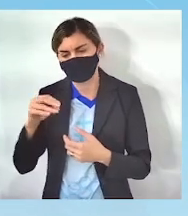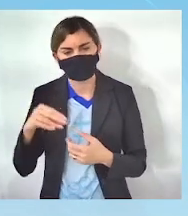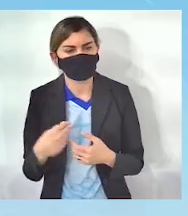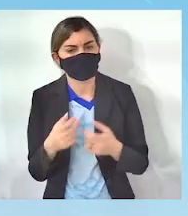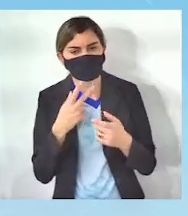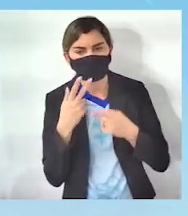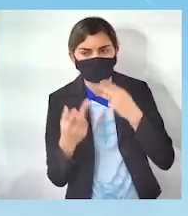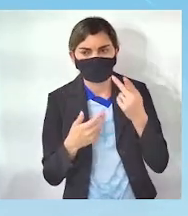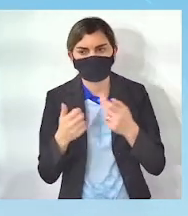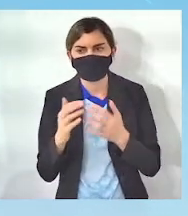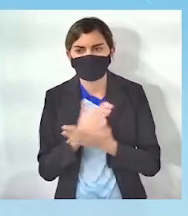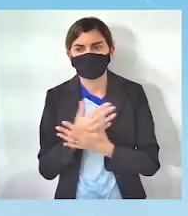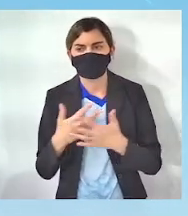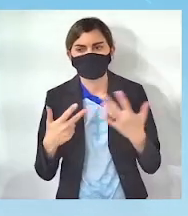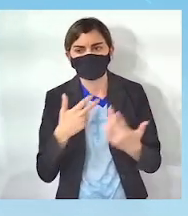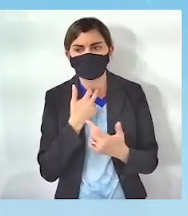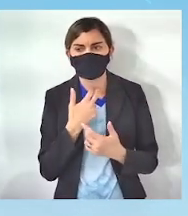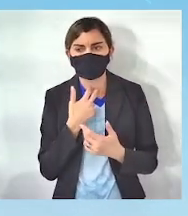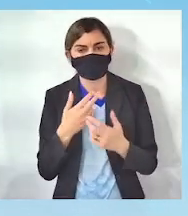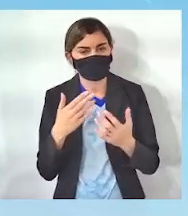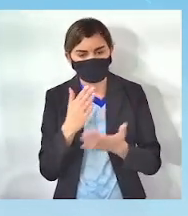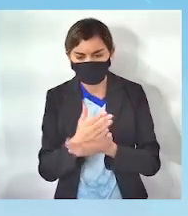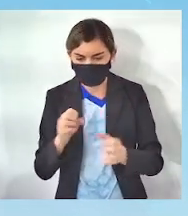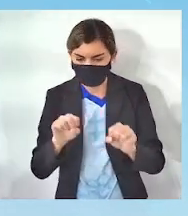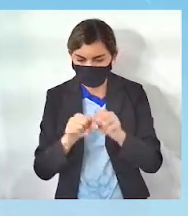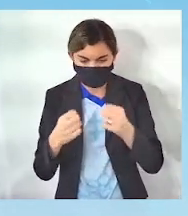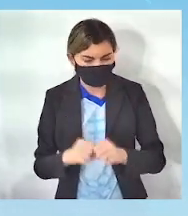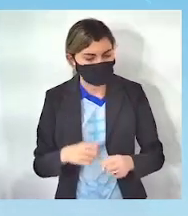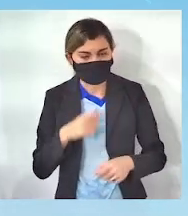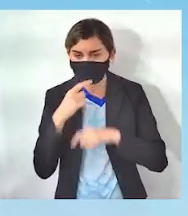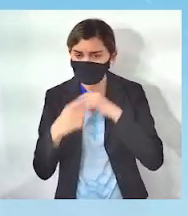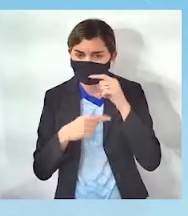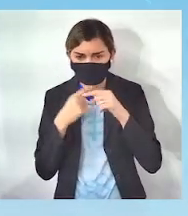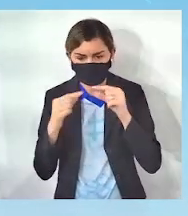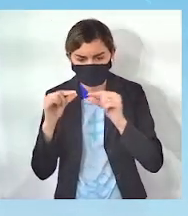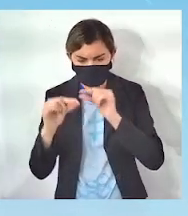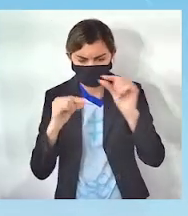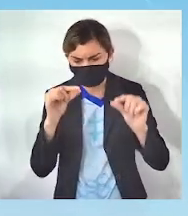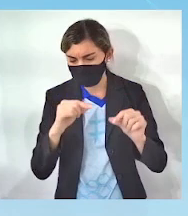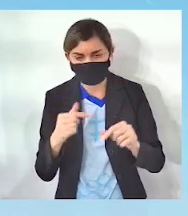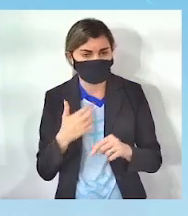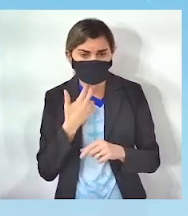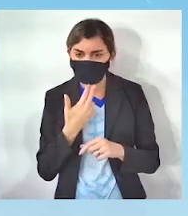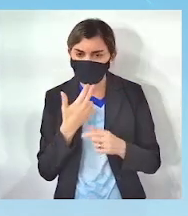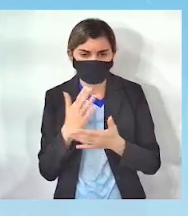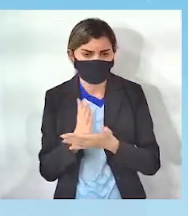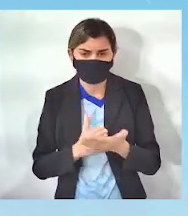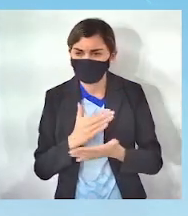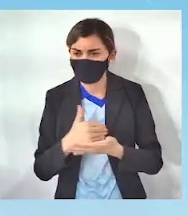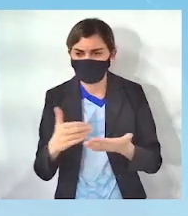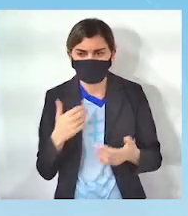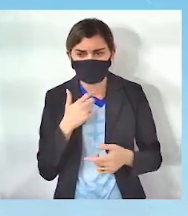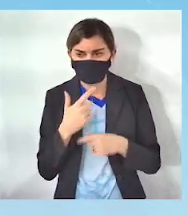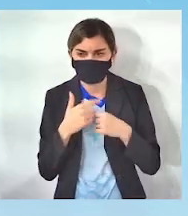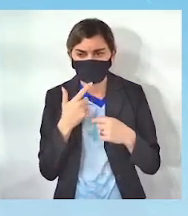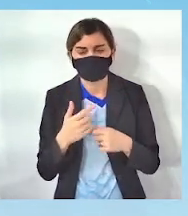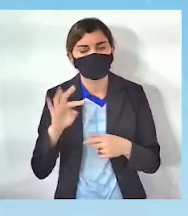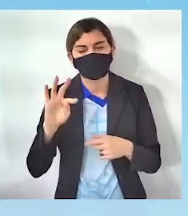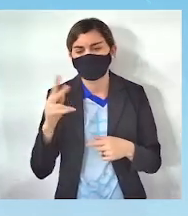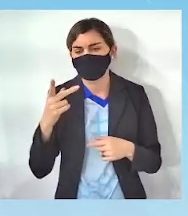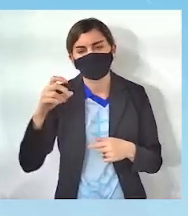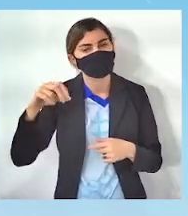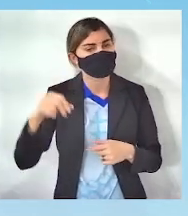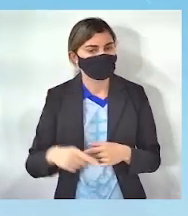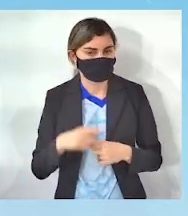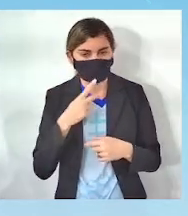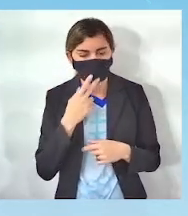gente está falando de algo que não pode ser partido, algo que não tem pedaços, que não pode ser dividido. Quando Thomson vai dizer